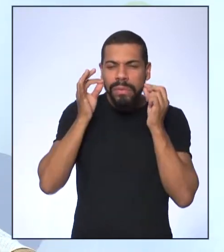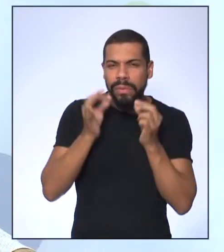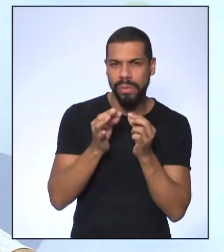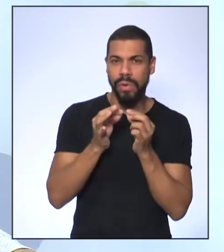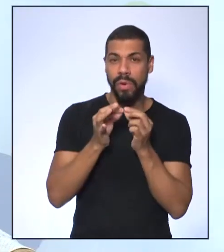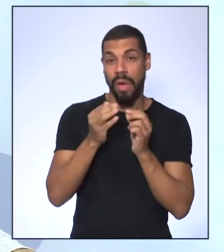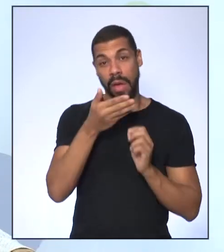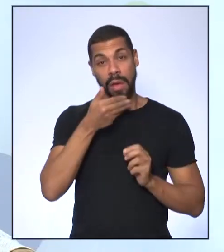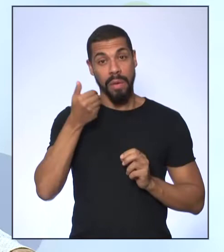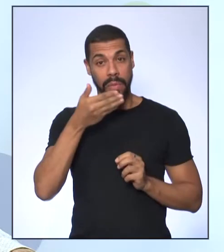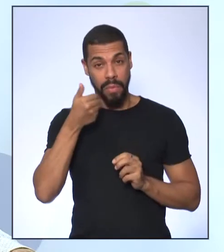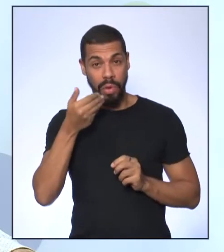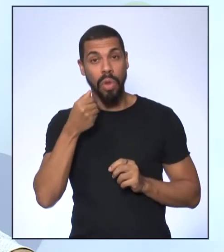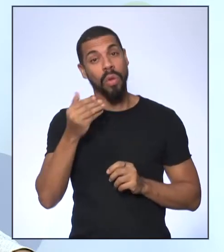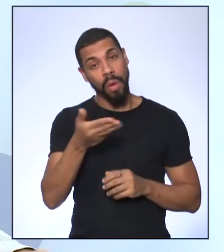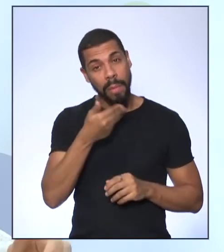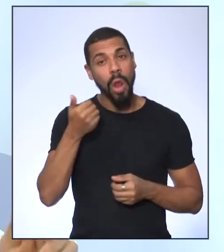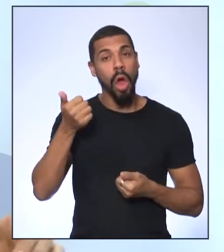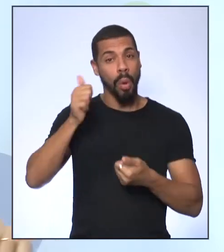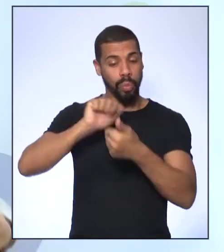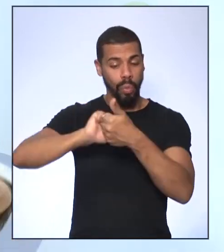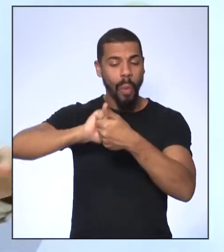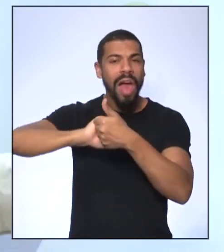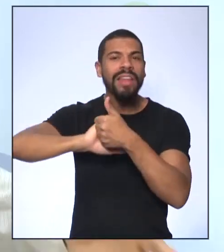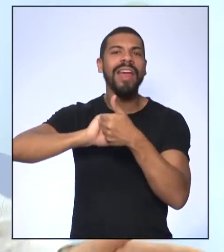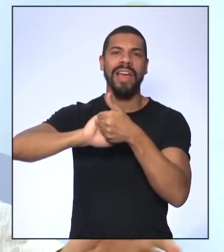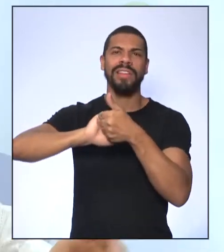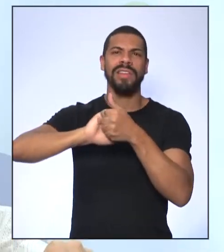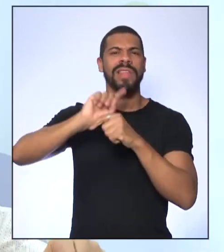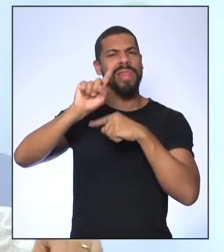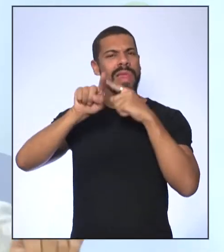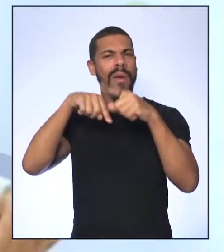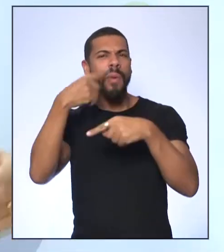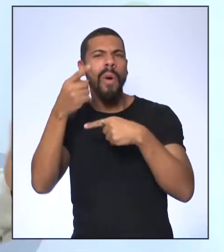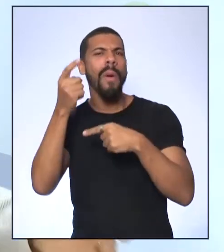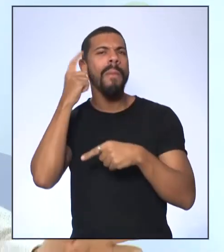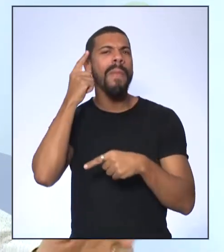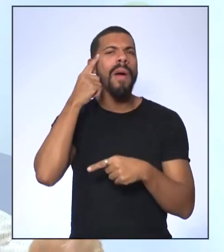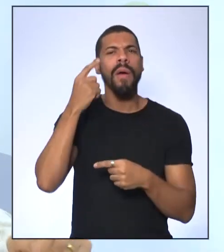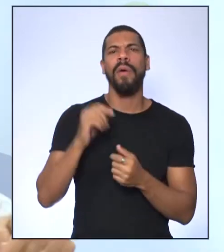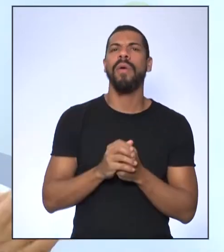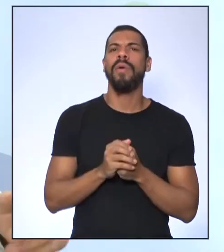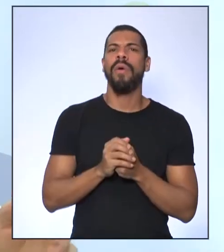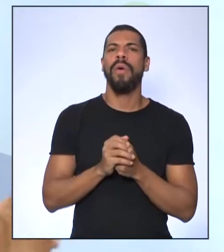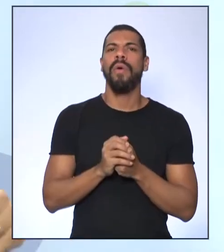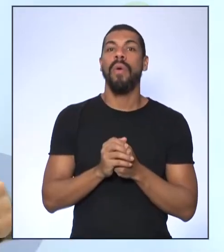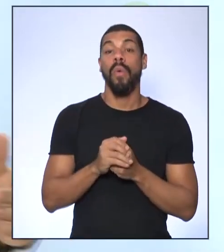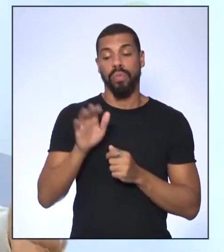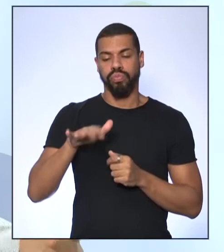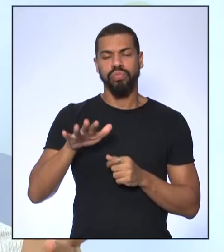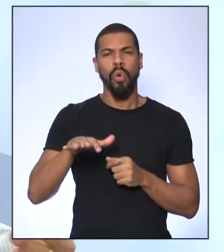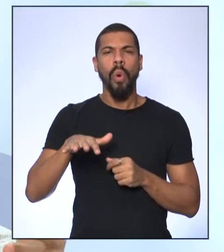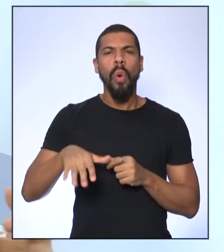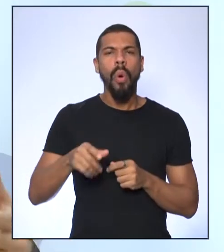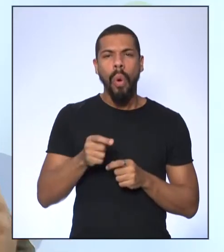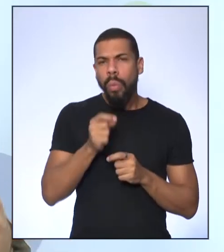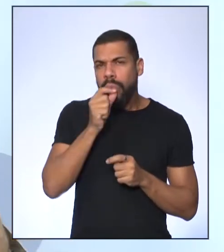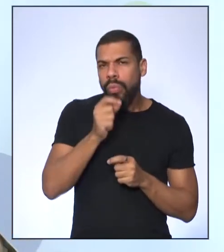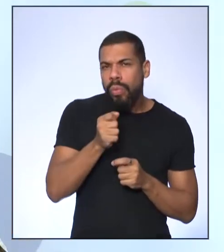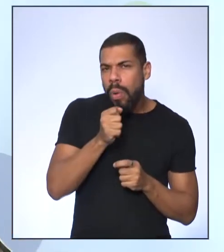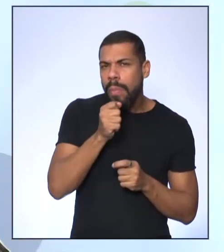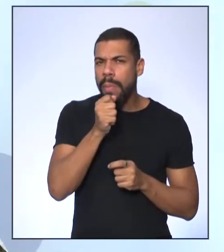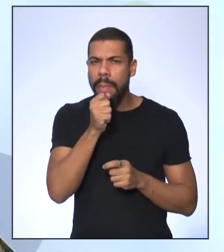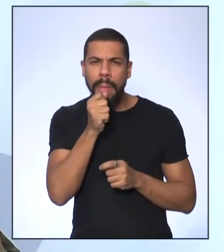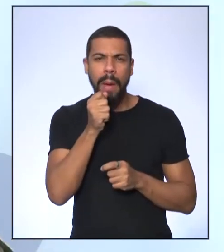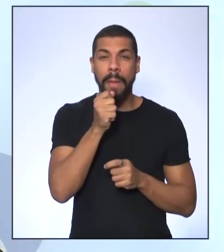o áudio do celular de forma de melhor qualidade. Depois você pode pensar em investir no equipamento, microfone um pouquinho mais barato, mas a ideia é que você